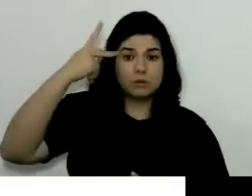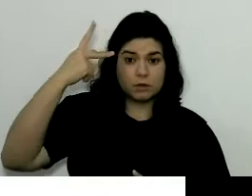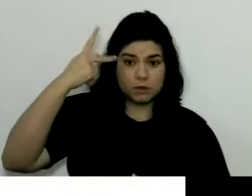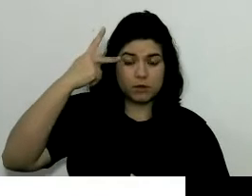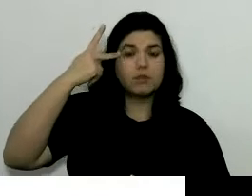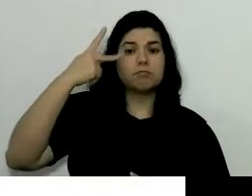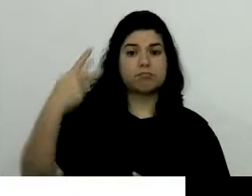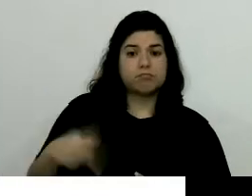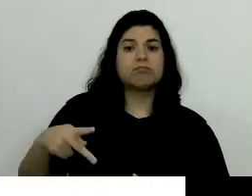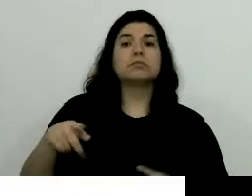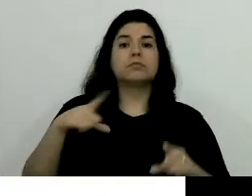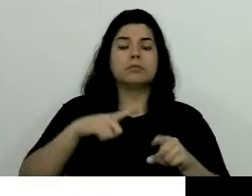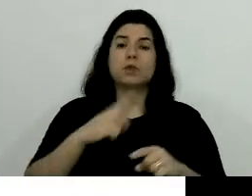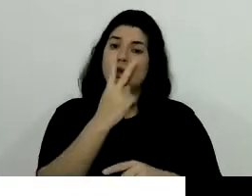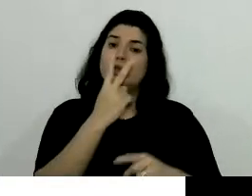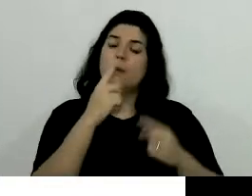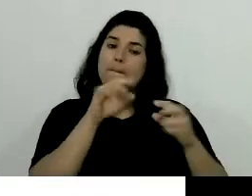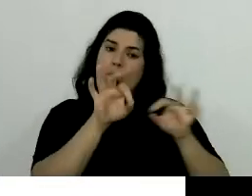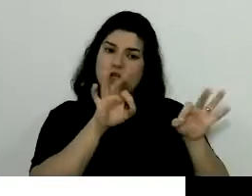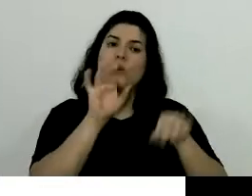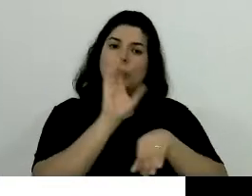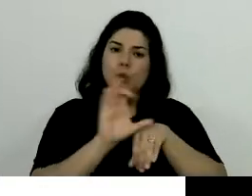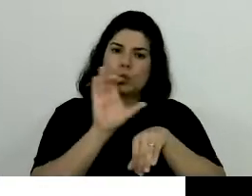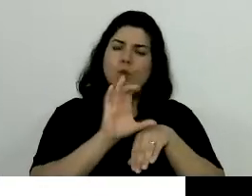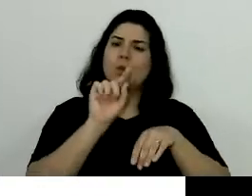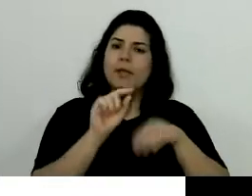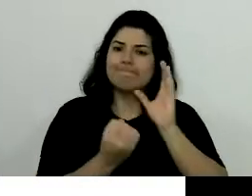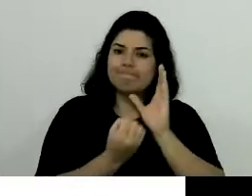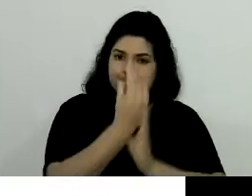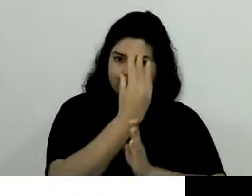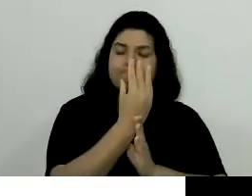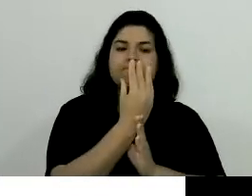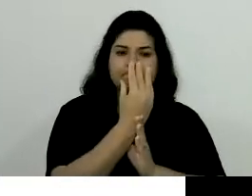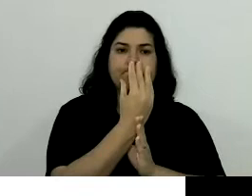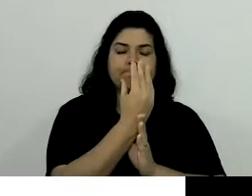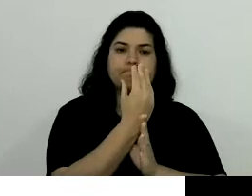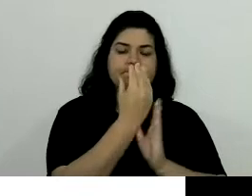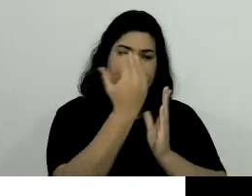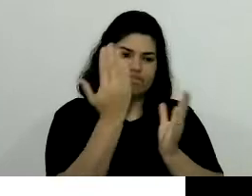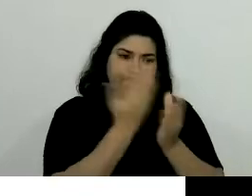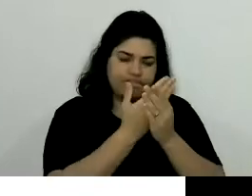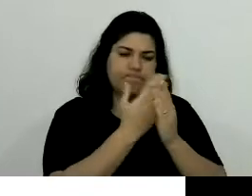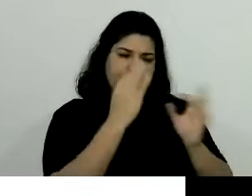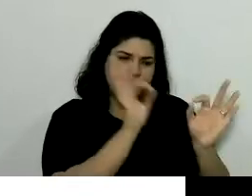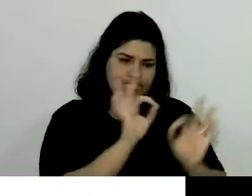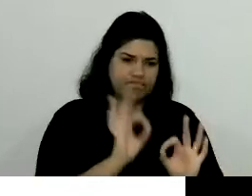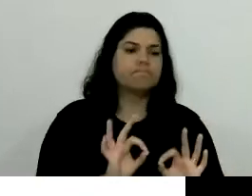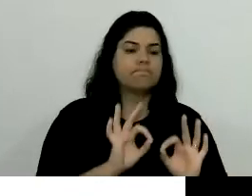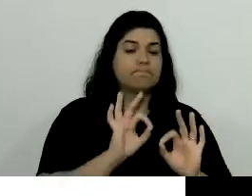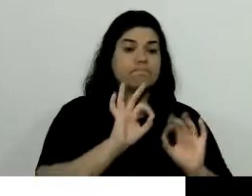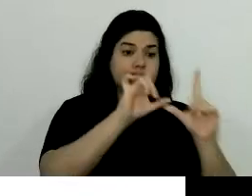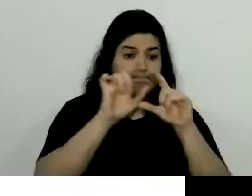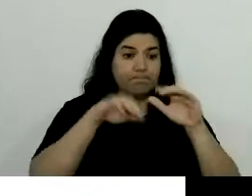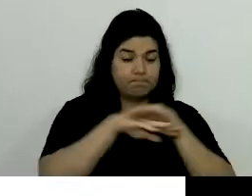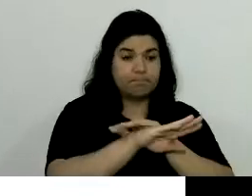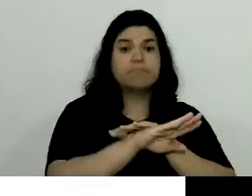que procurava desenvolver o sistema documental informatizado, né? Em parte patrocinado